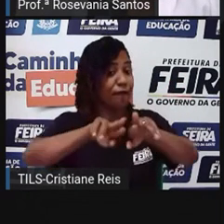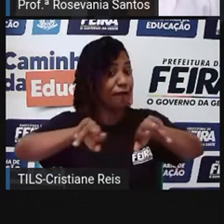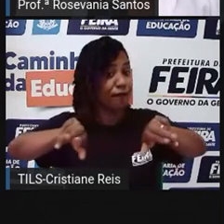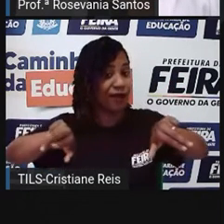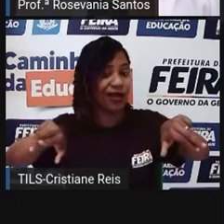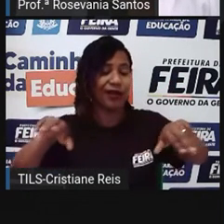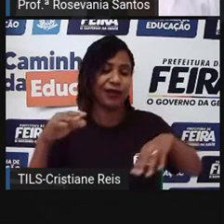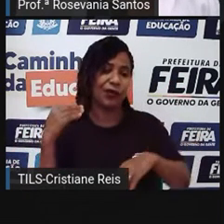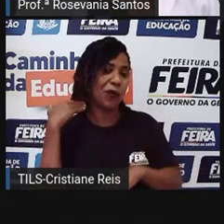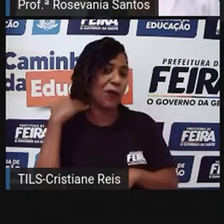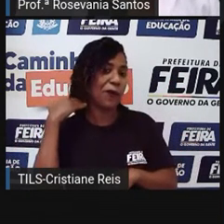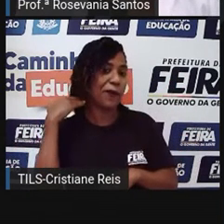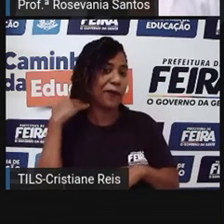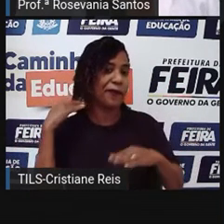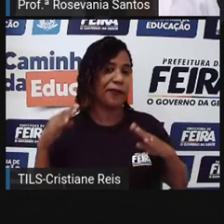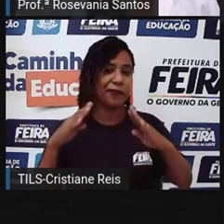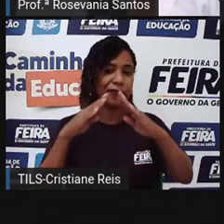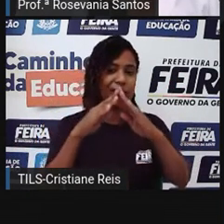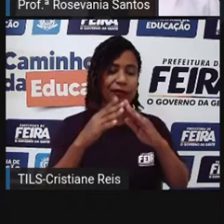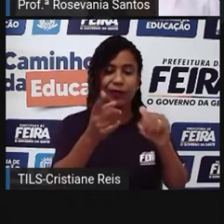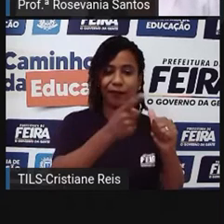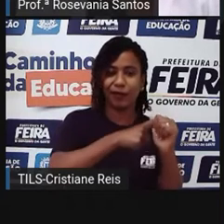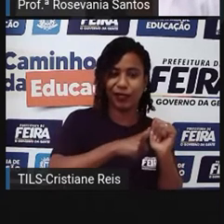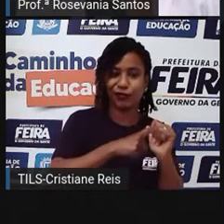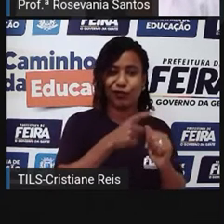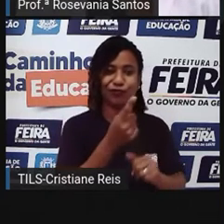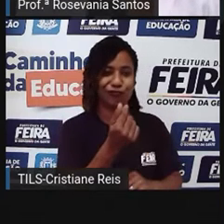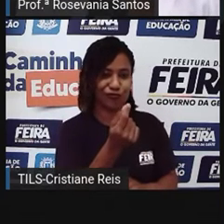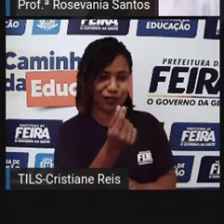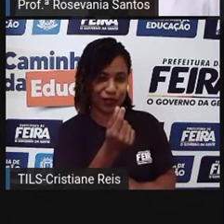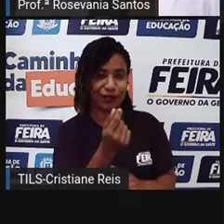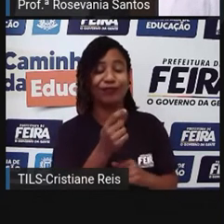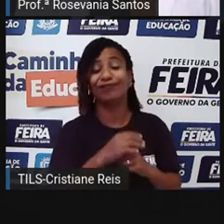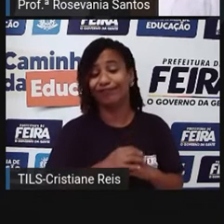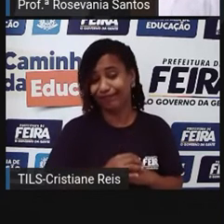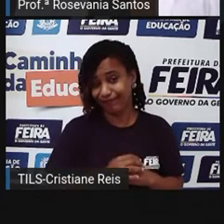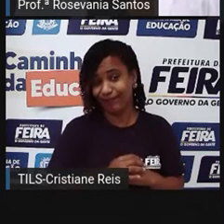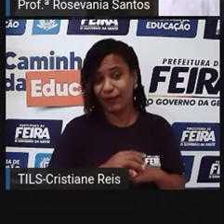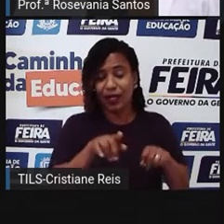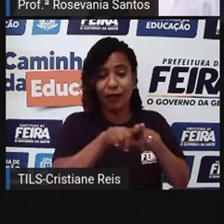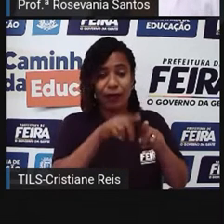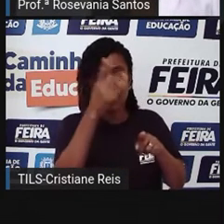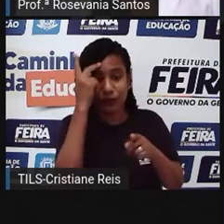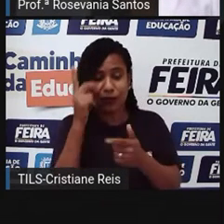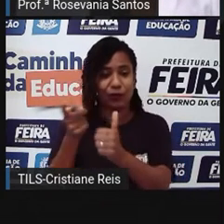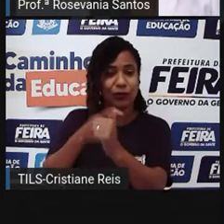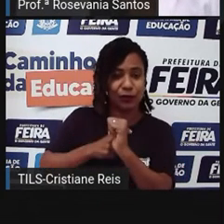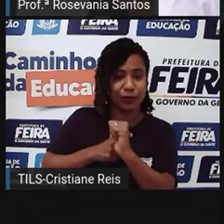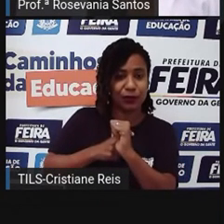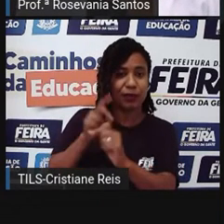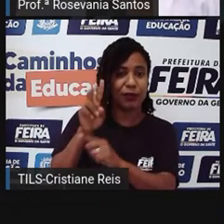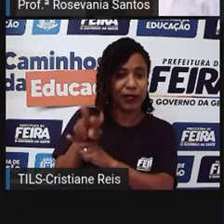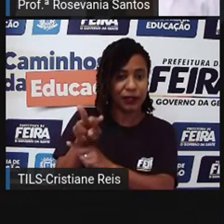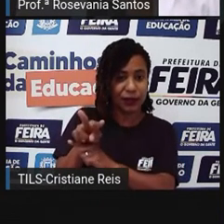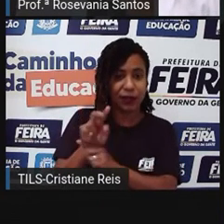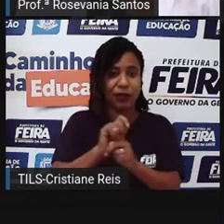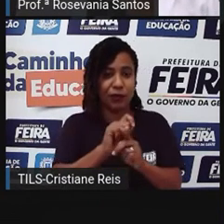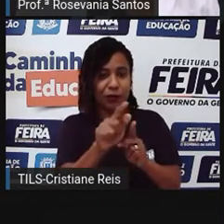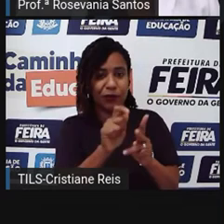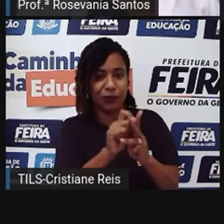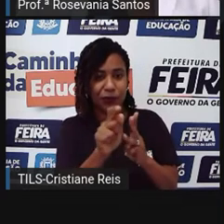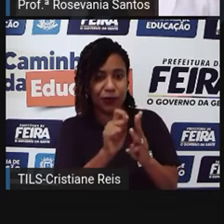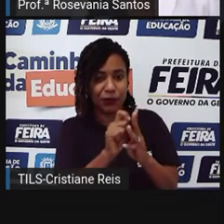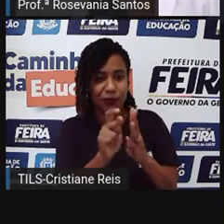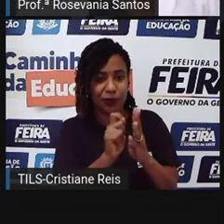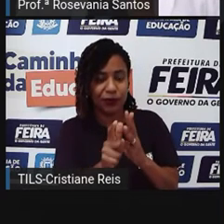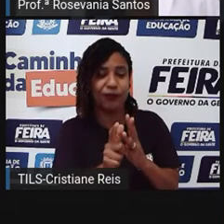bancos, eles aí estão emprestando dinheiro, financiando parte desse dinheiro. Algumas moedas, elas têm um valor excelente, como o